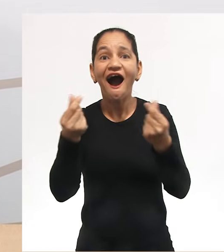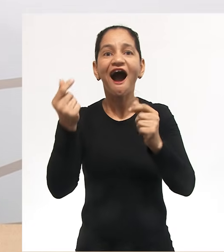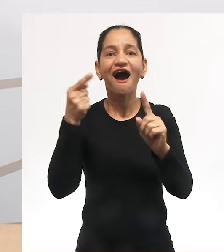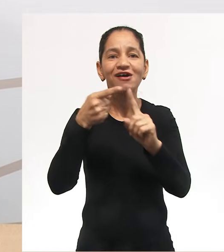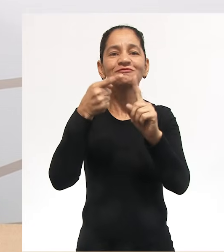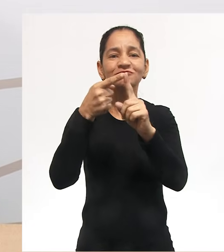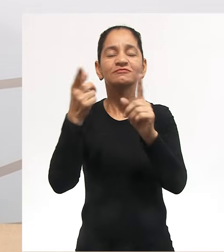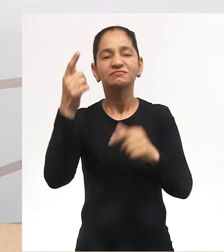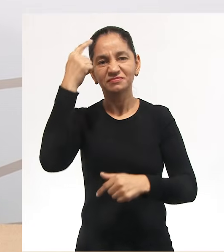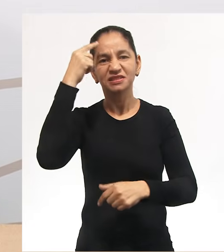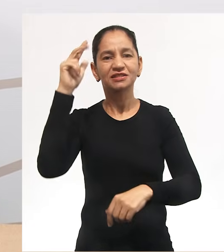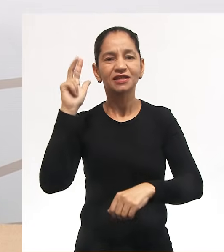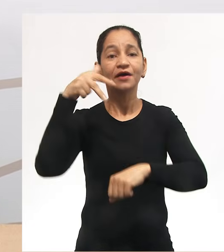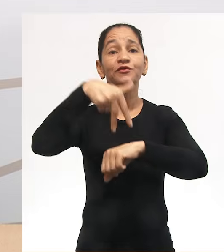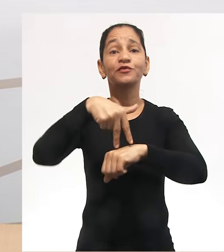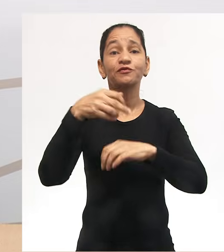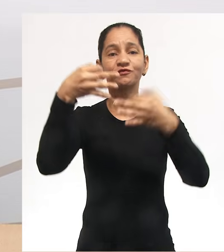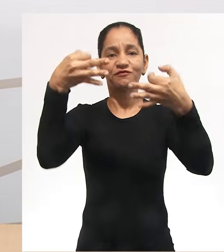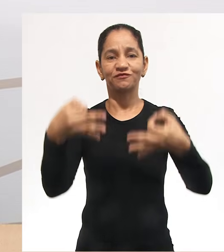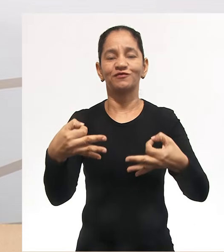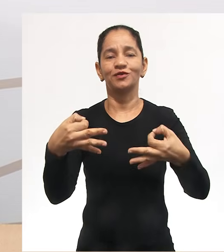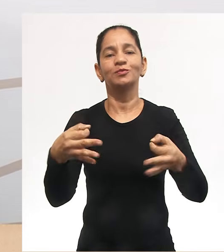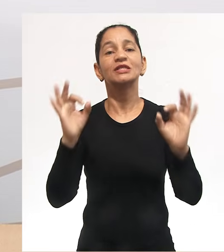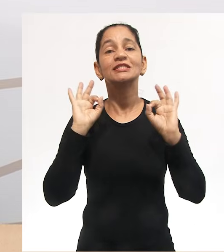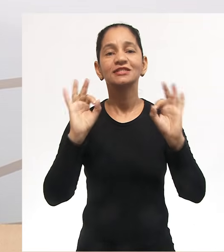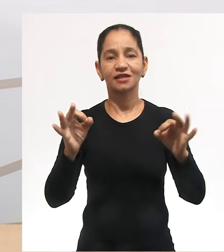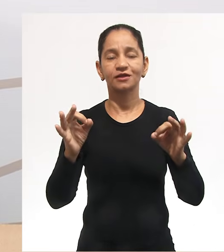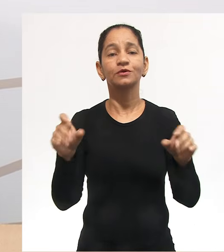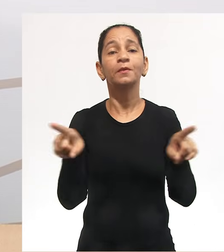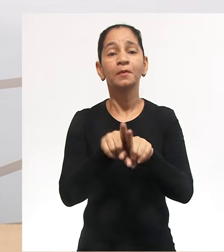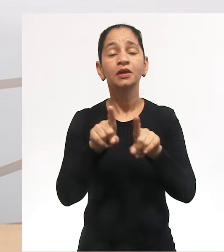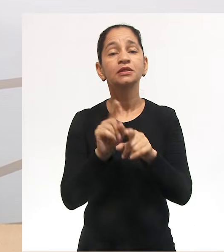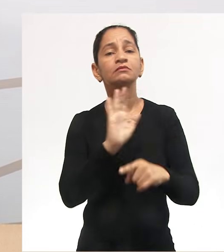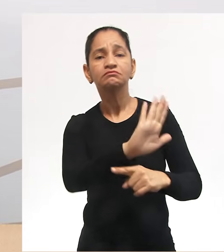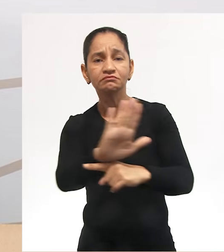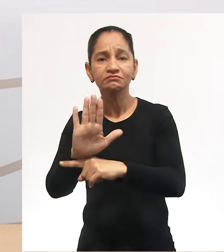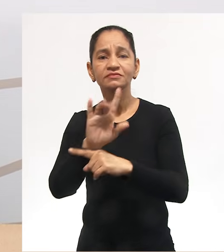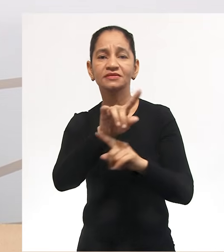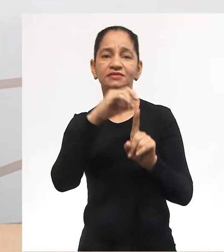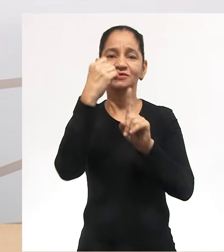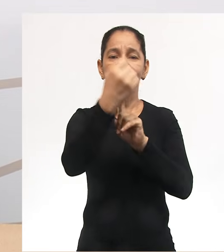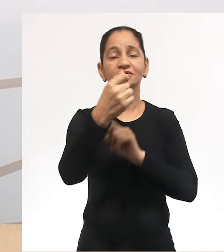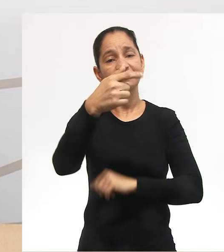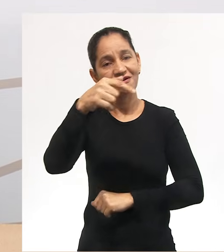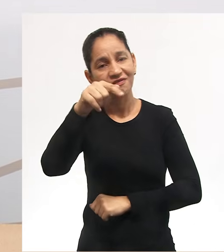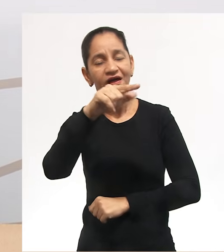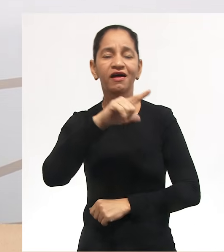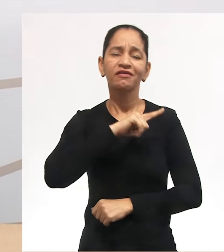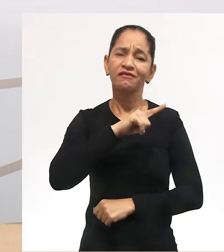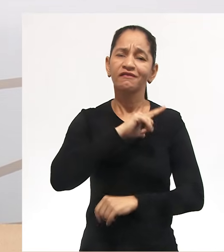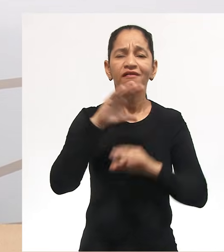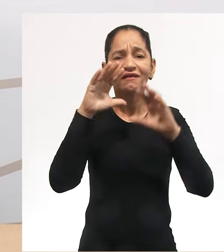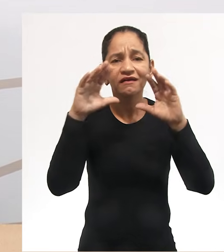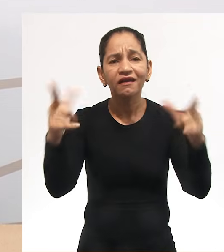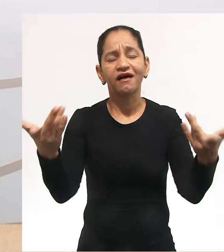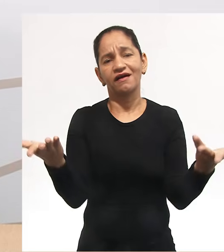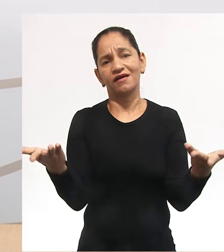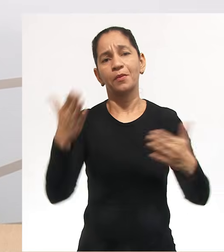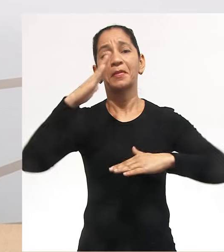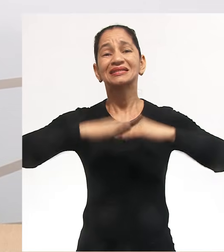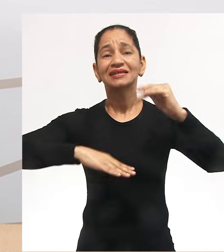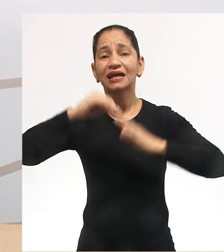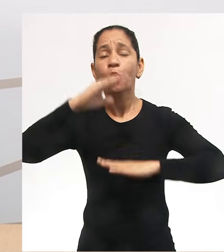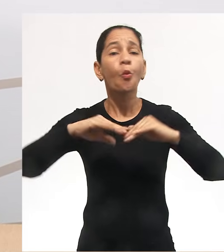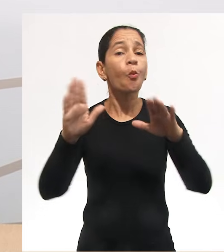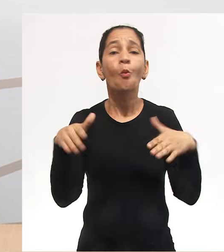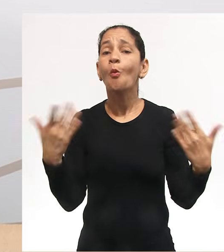Eu queria já, assim, estar consolidada na questão, de contribuir com a sociedade, claro, mas a